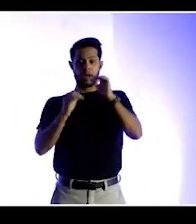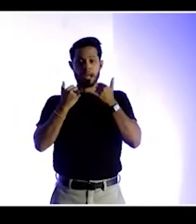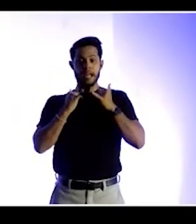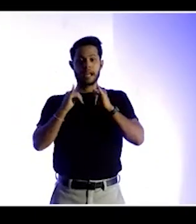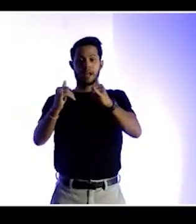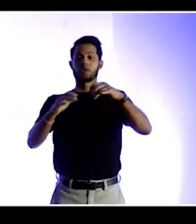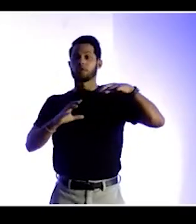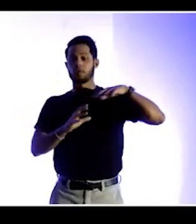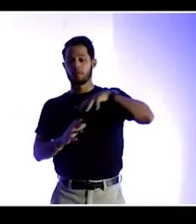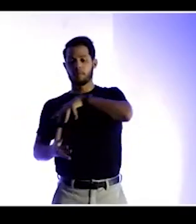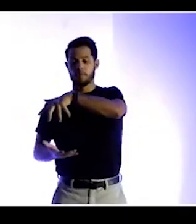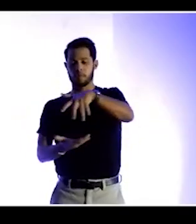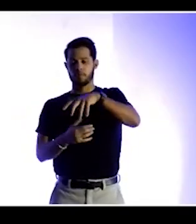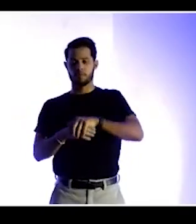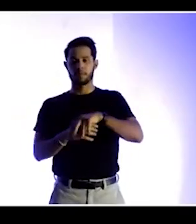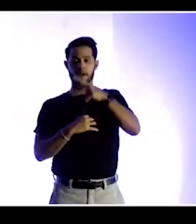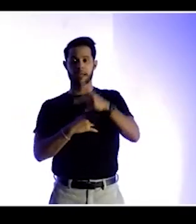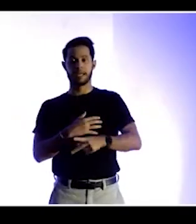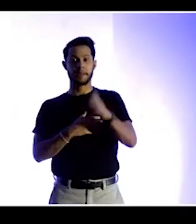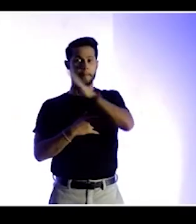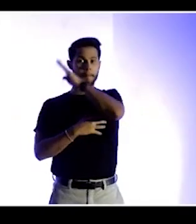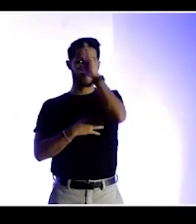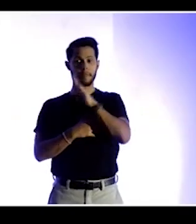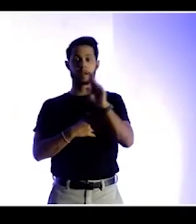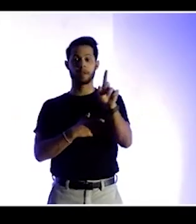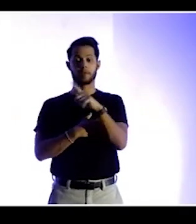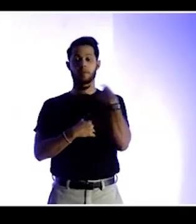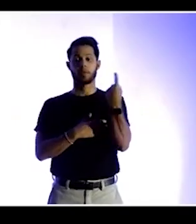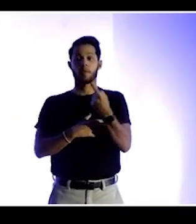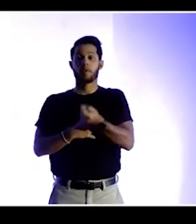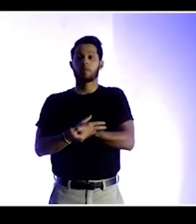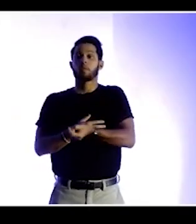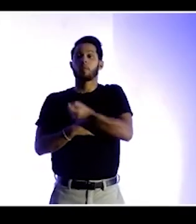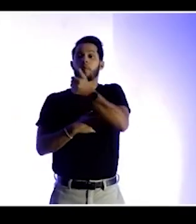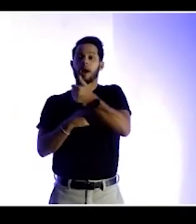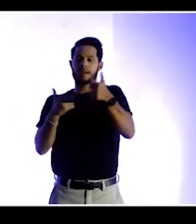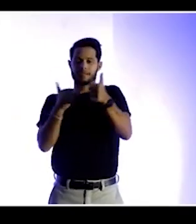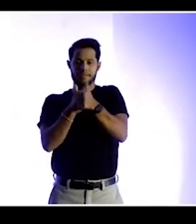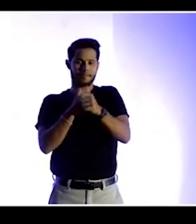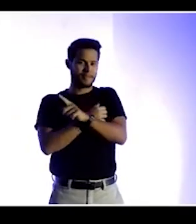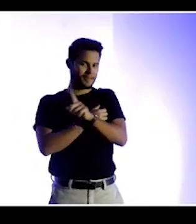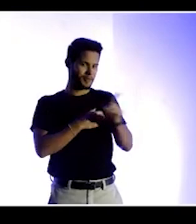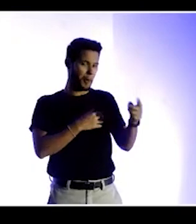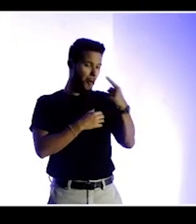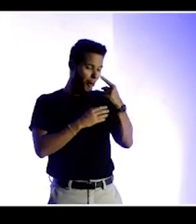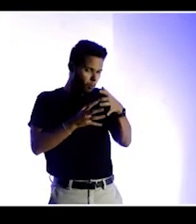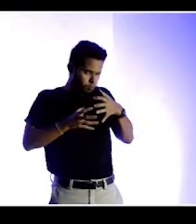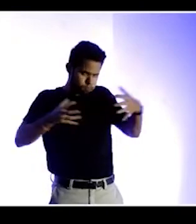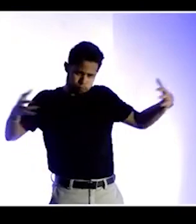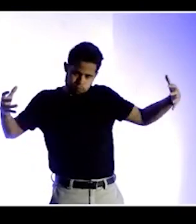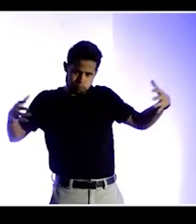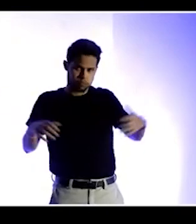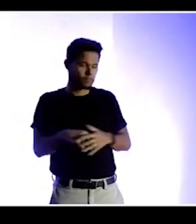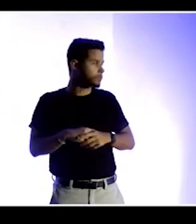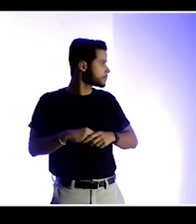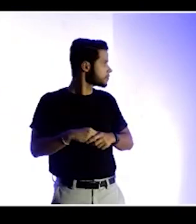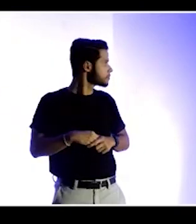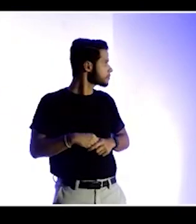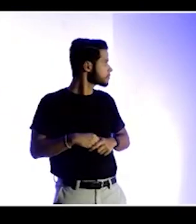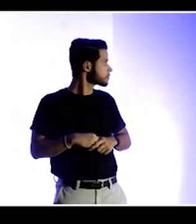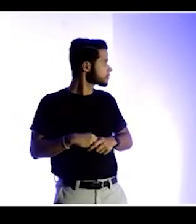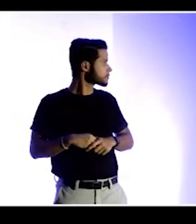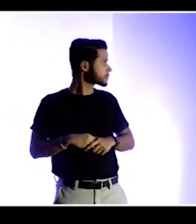8,34 giga. Aqui no Brasil a gente já está entrando nessa era aí das usinas gigantescas. Tá? Olha o tamanho disso. 15